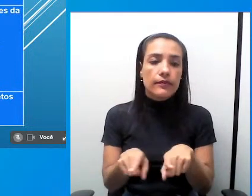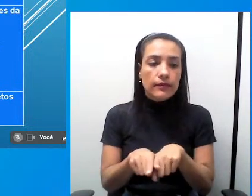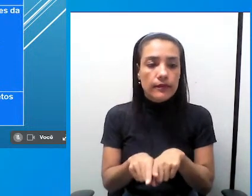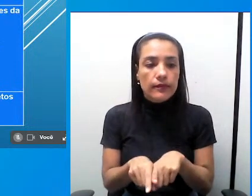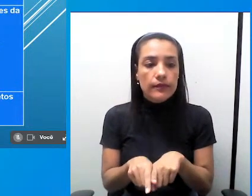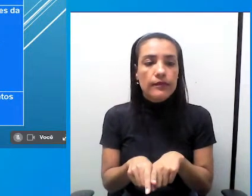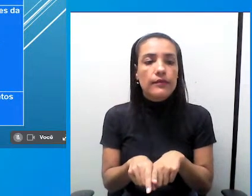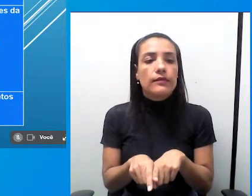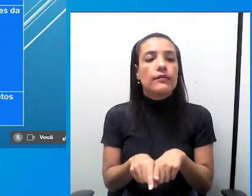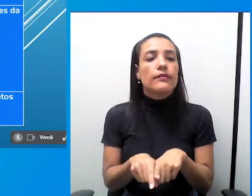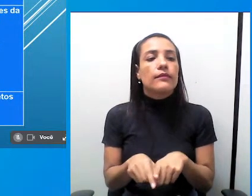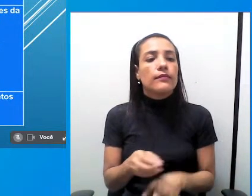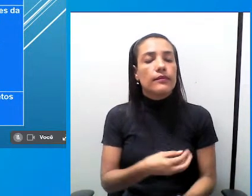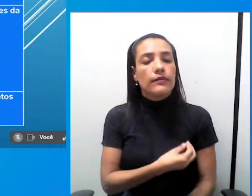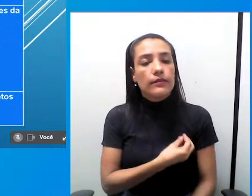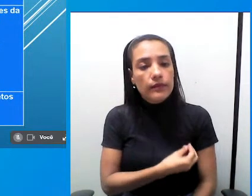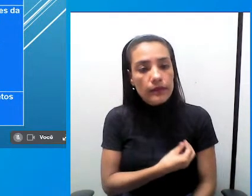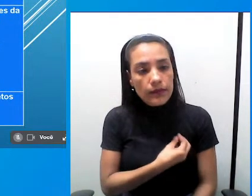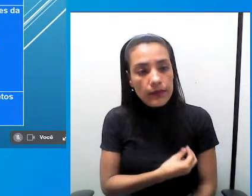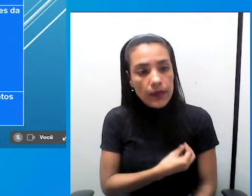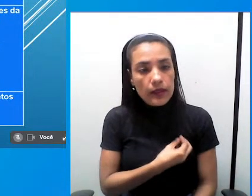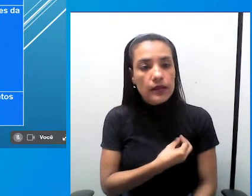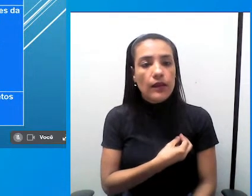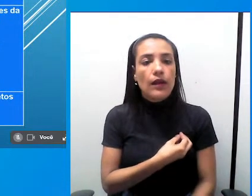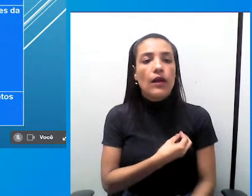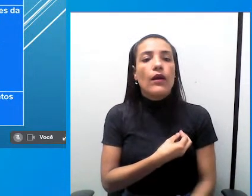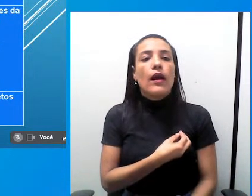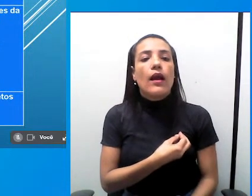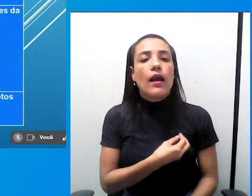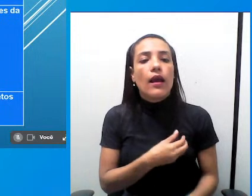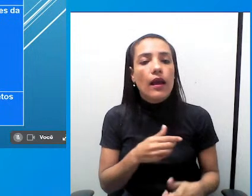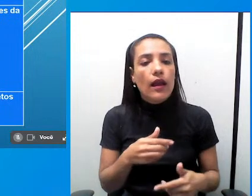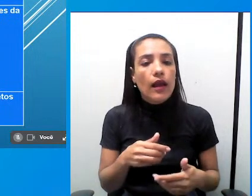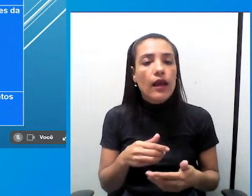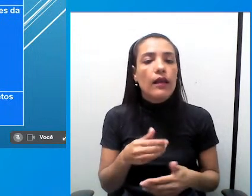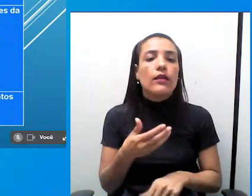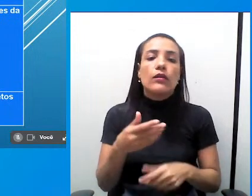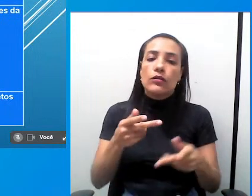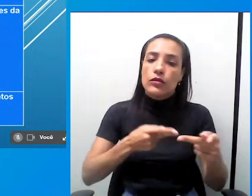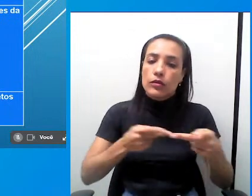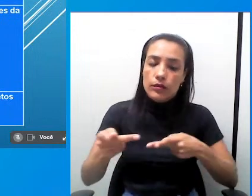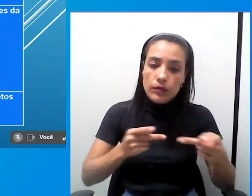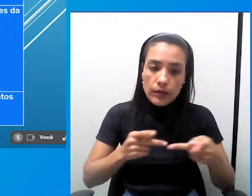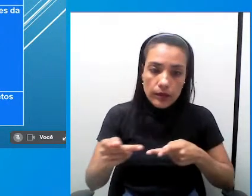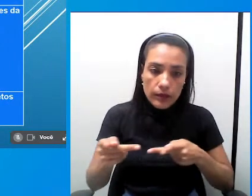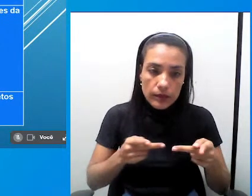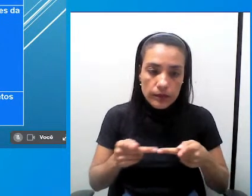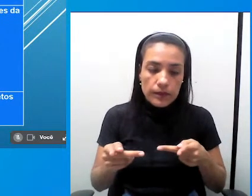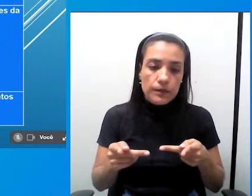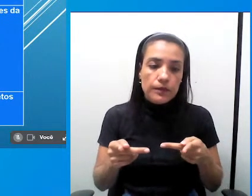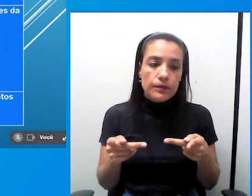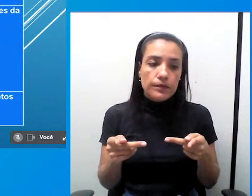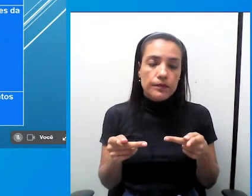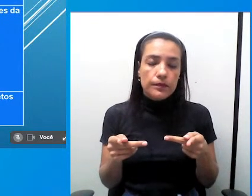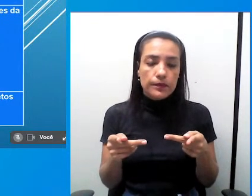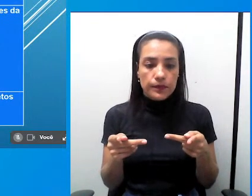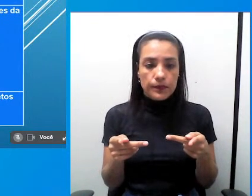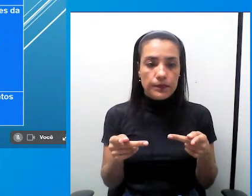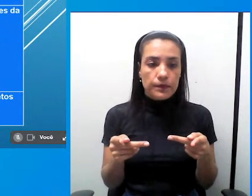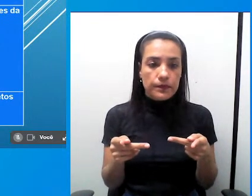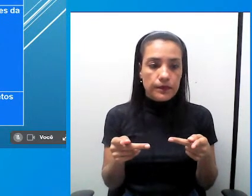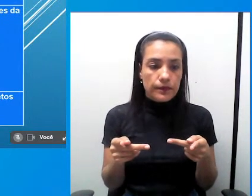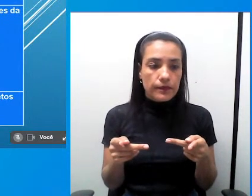extensão, nós teríamos atuação em atividades desenvolvidas como projetos a partir daquele levantamento no primeiro período, né?